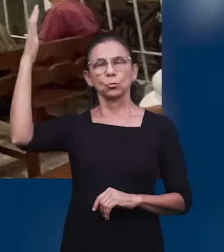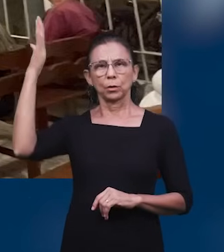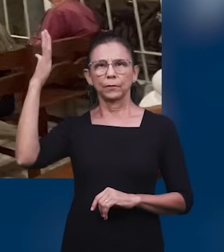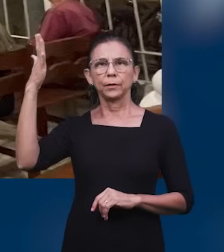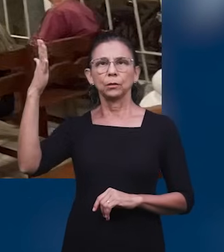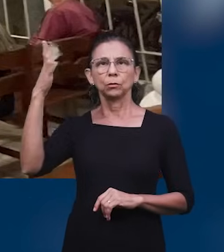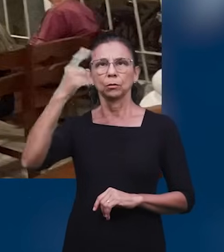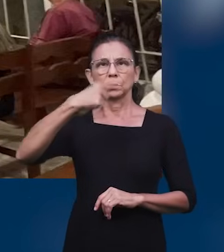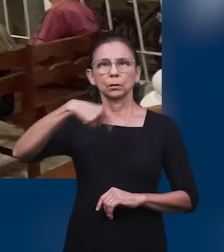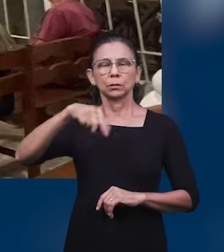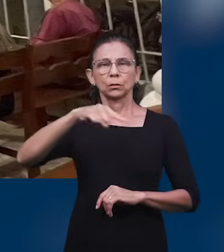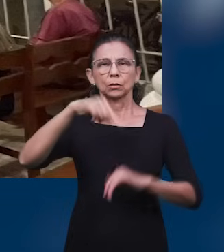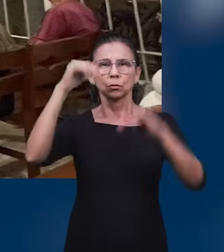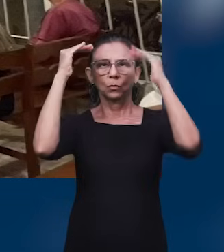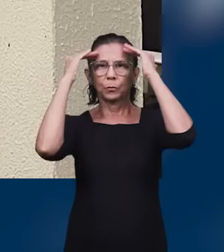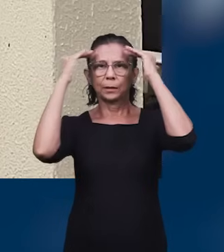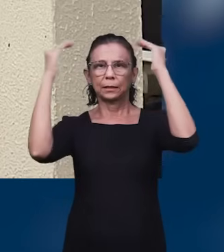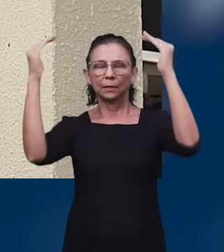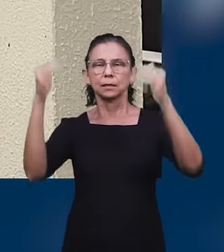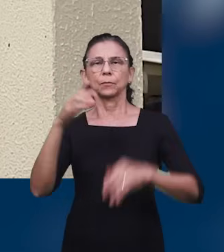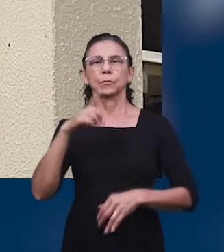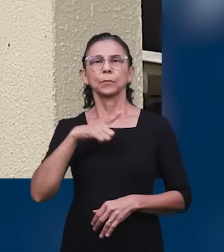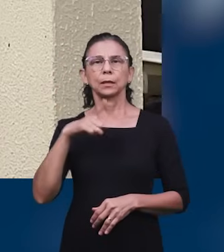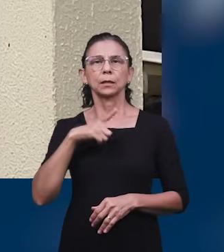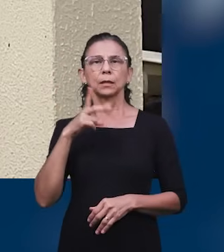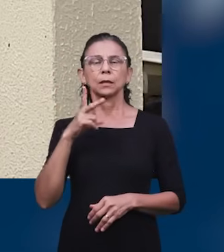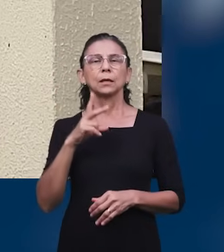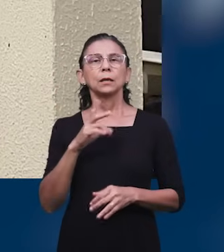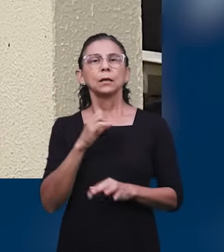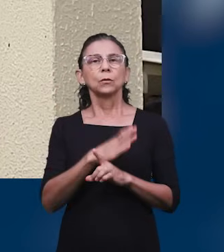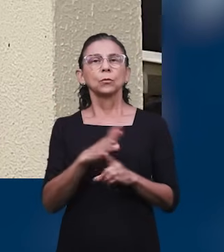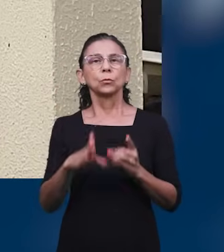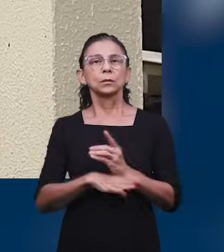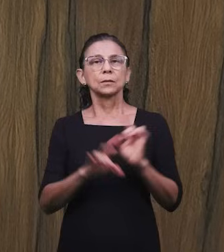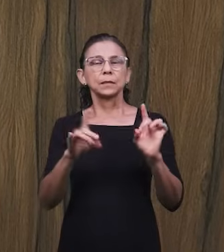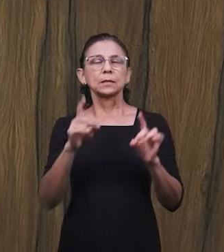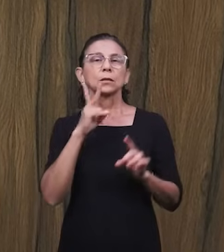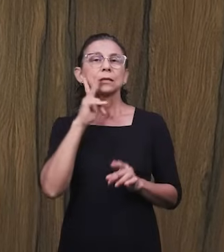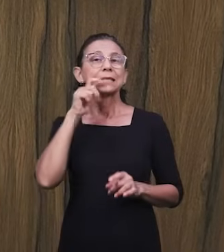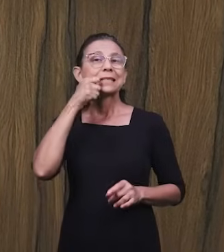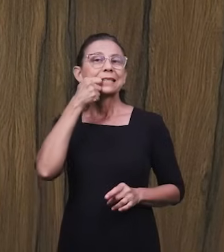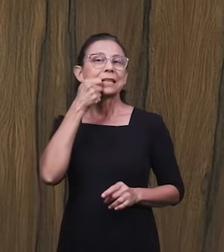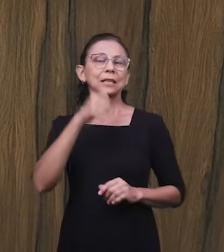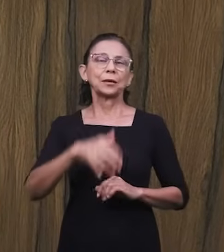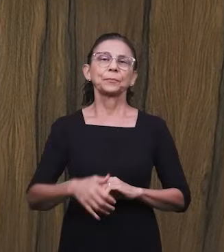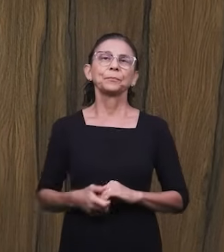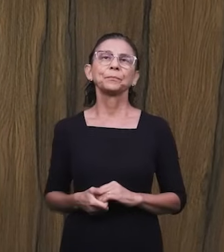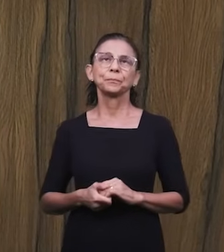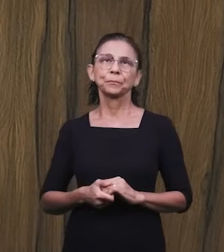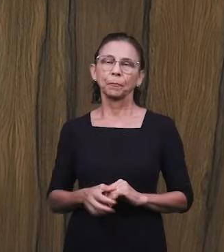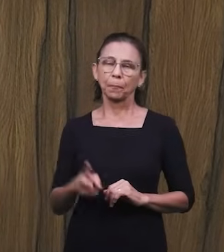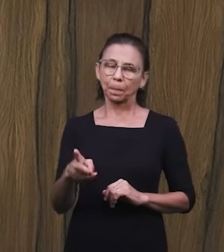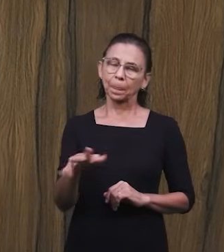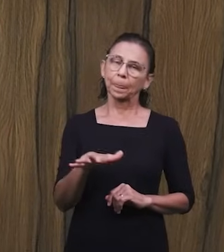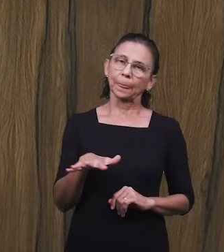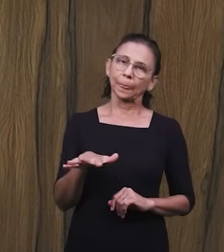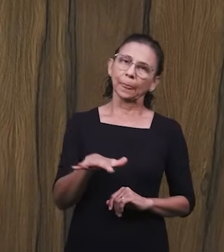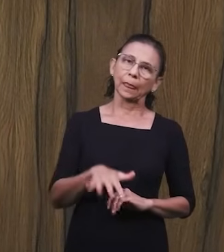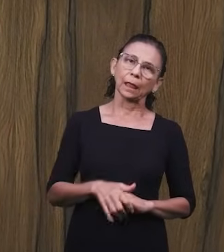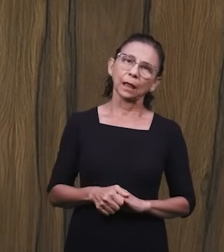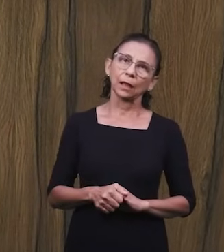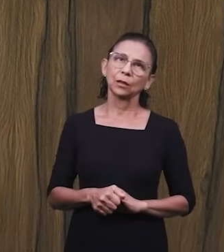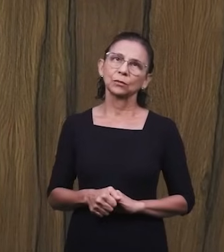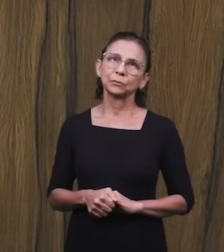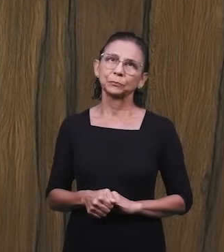foi realizado o culto especial de ceia na Igreja de Sinop, Mato Grosso. Na Igreja em Sorriso, Mato Grosso, foi realizada